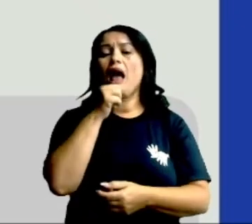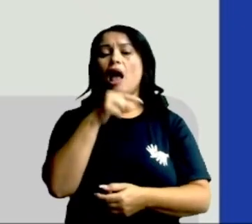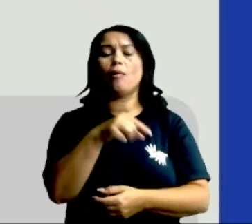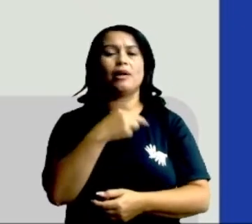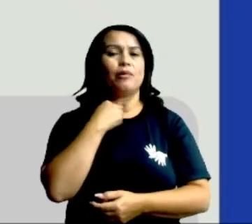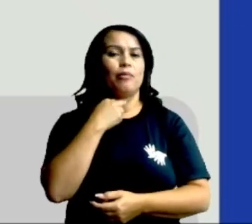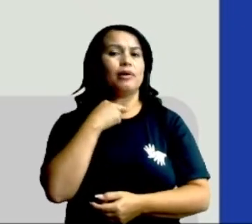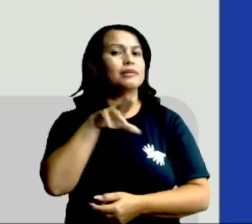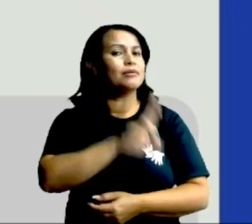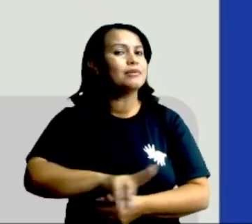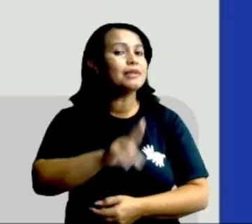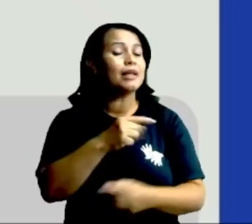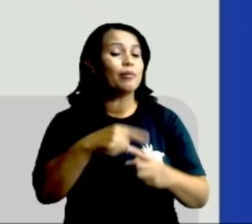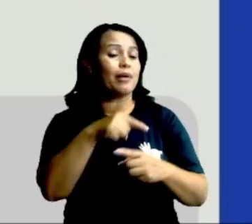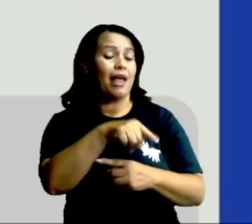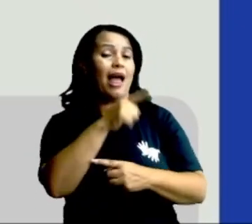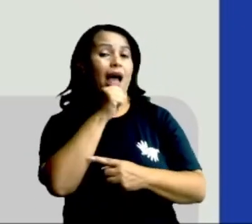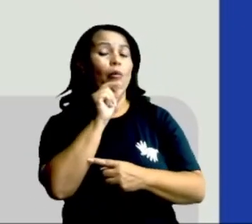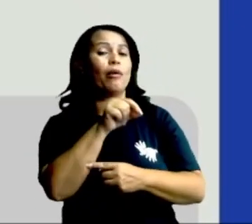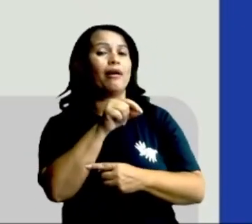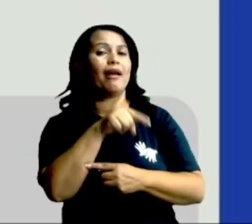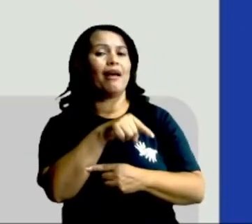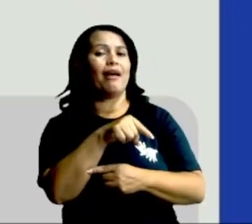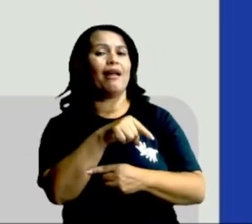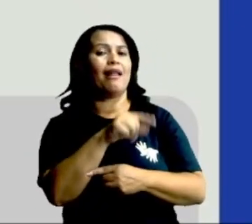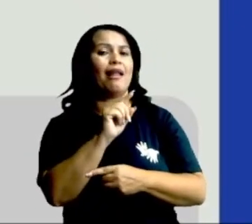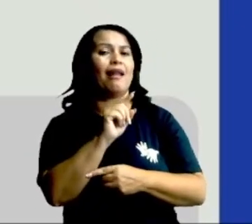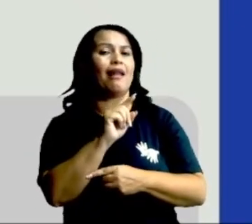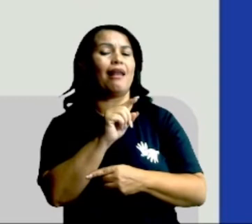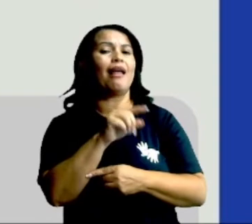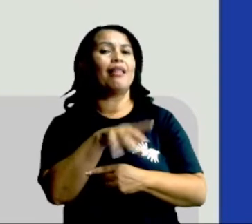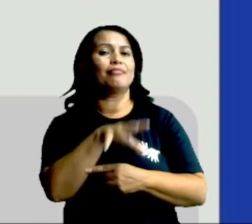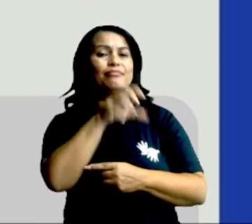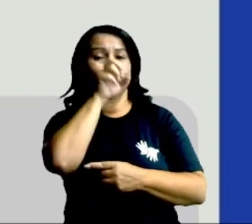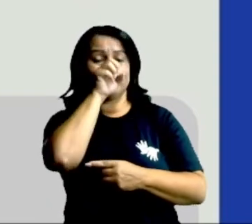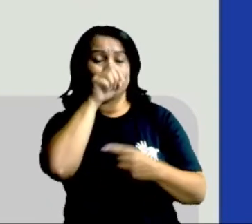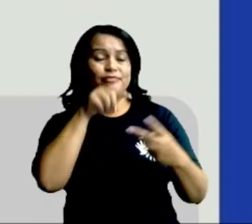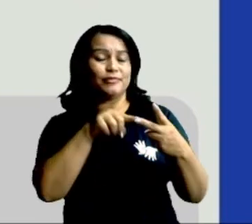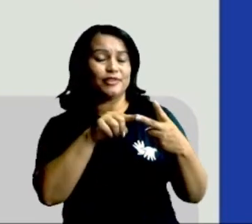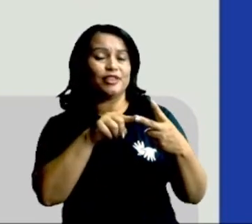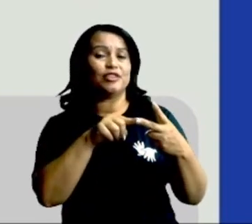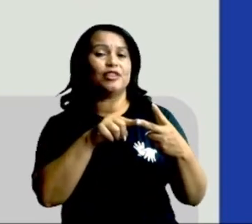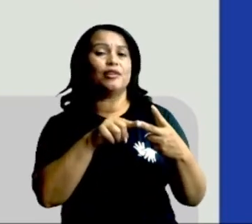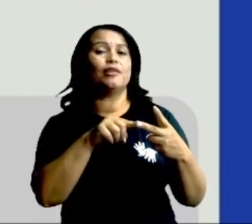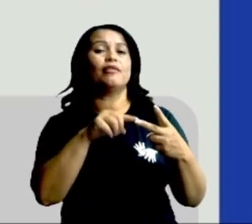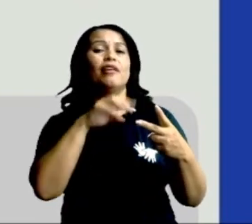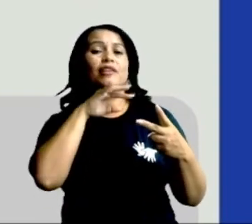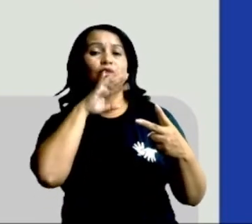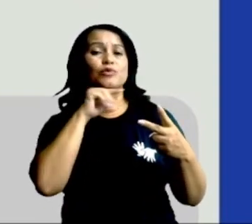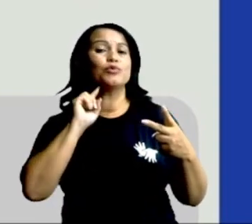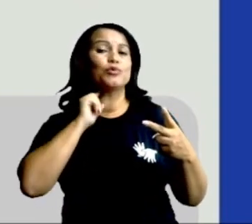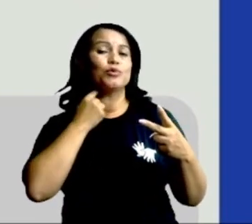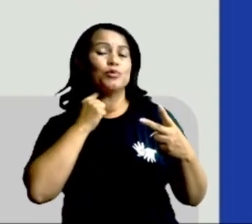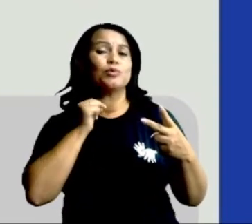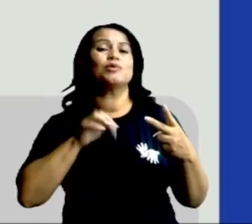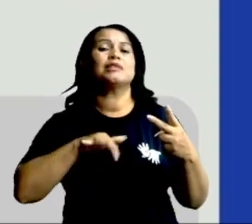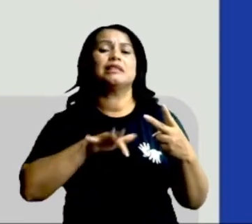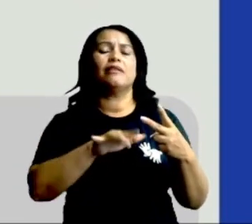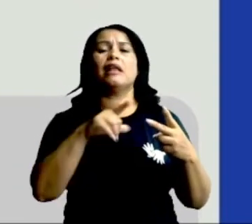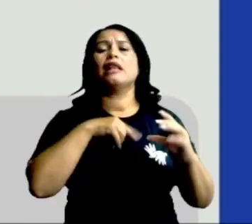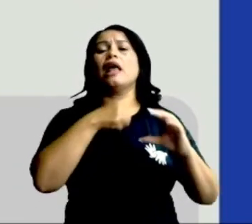Imprópria para uso, porque essa água daí ela não vai ser inodora, ela não vai ser insípida, ela vai ter